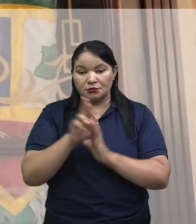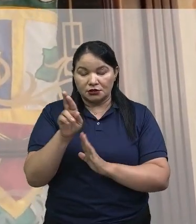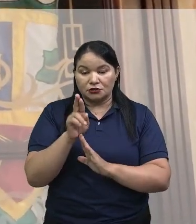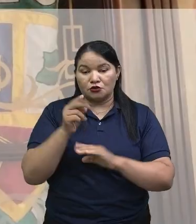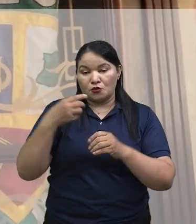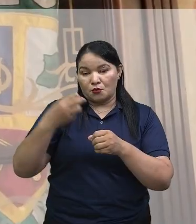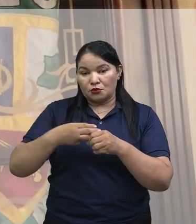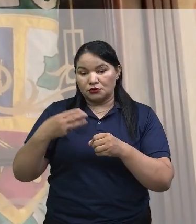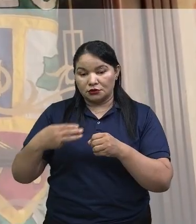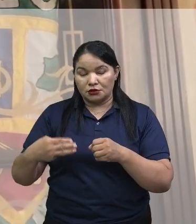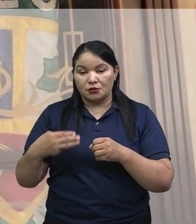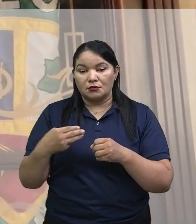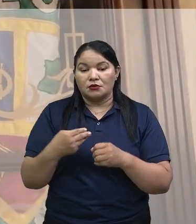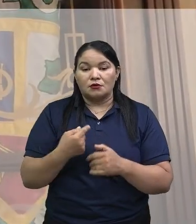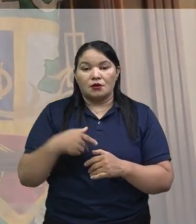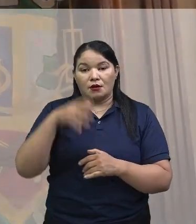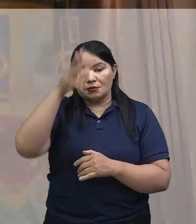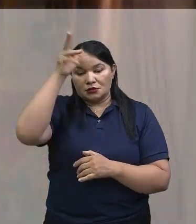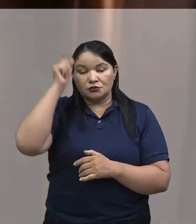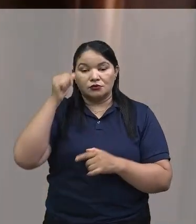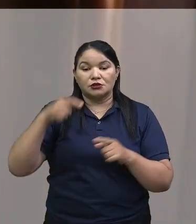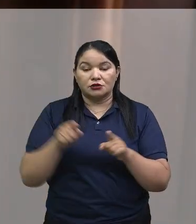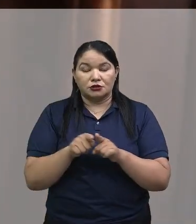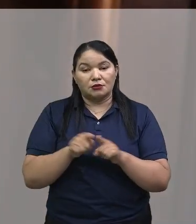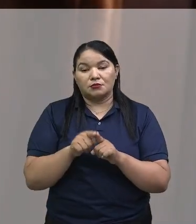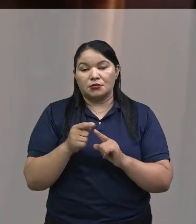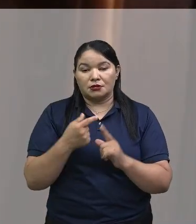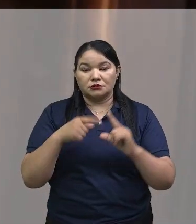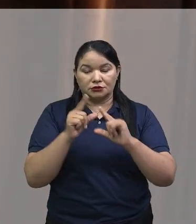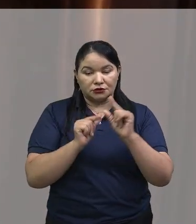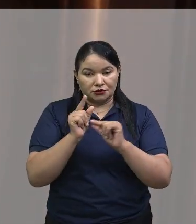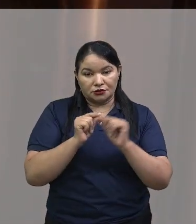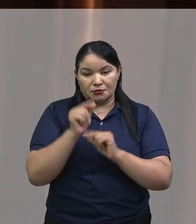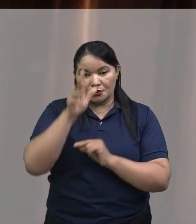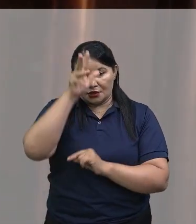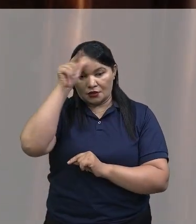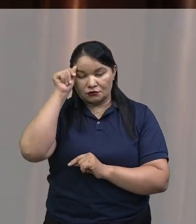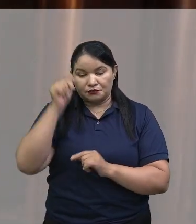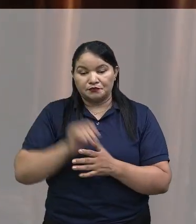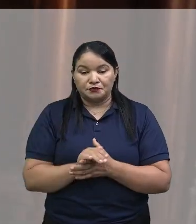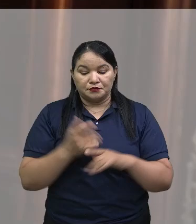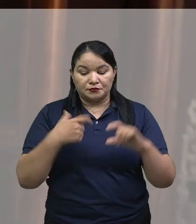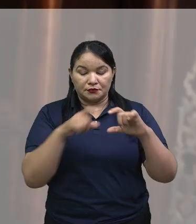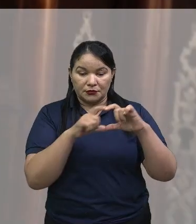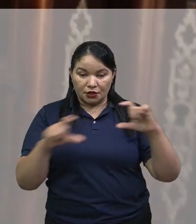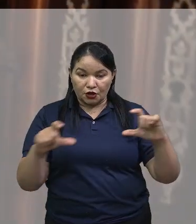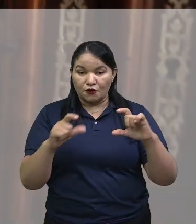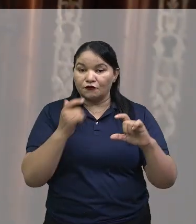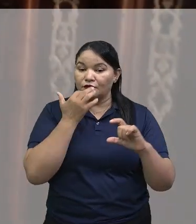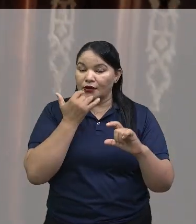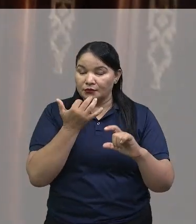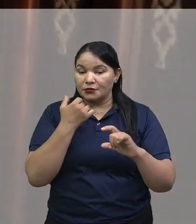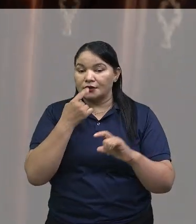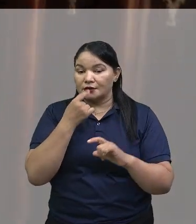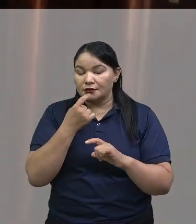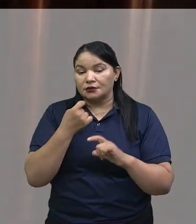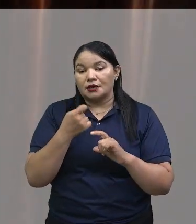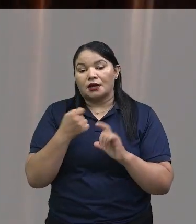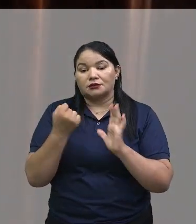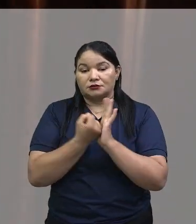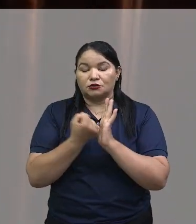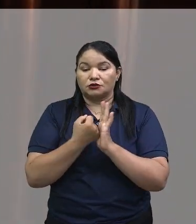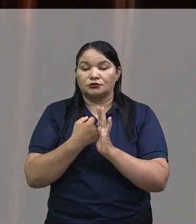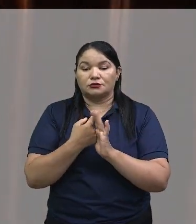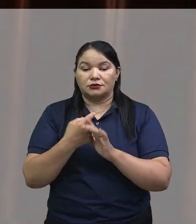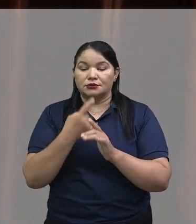do Amazonas e a estrela ali de Manaus. Então, aquela faixa vermelha é o que simboliza o sangue dos soldados